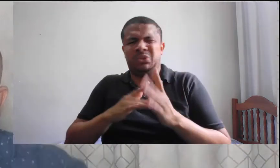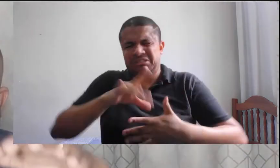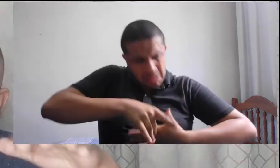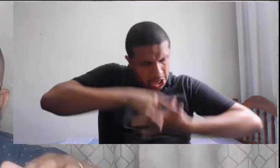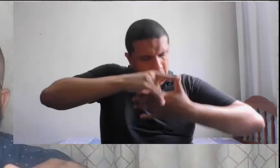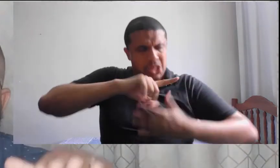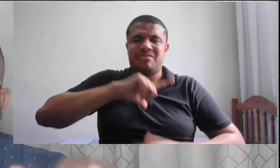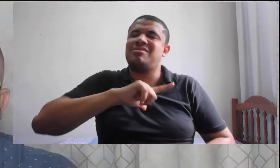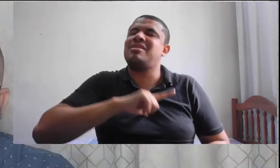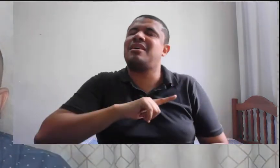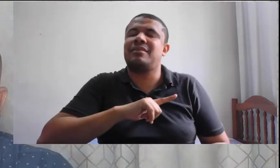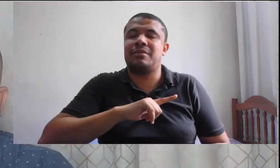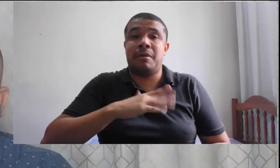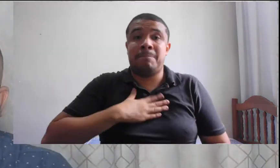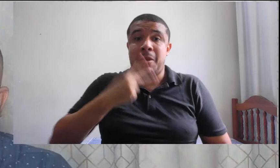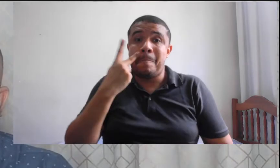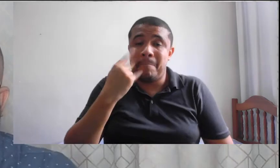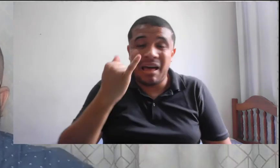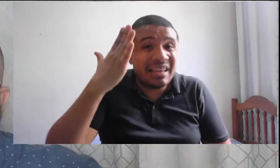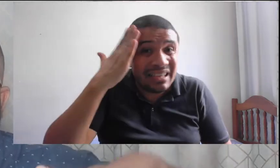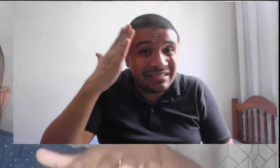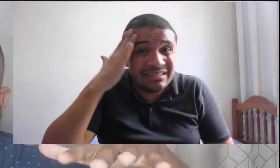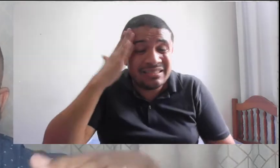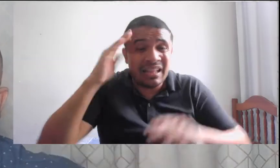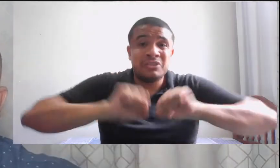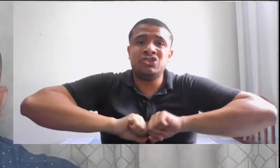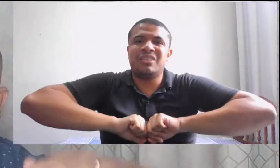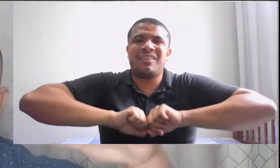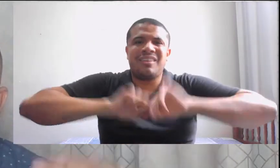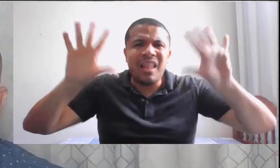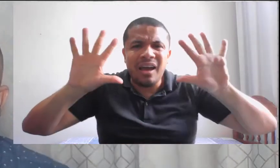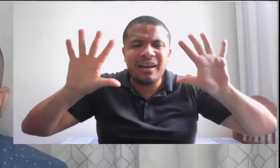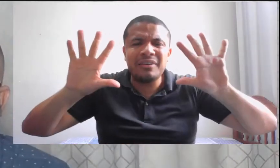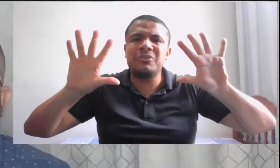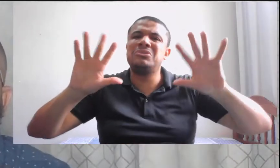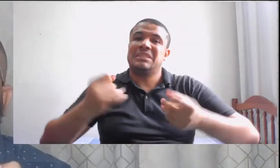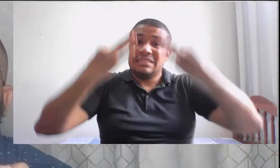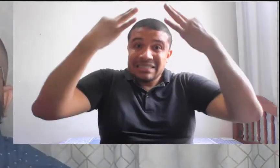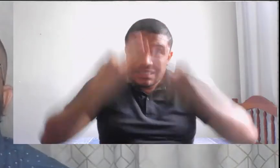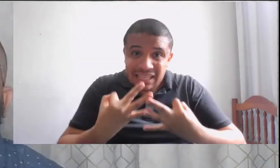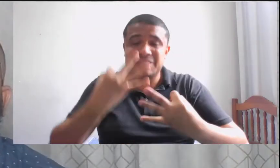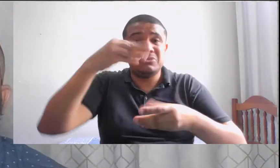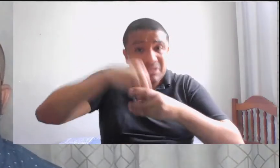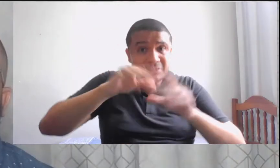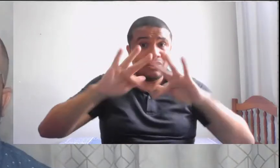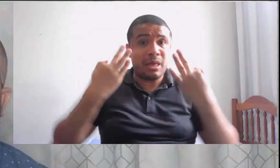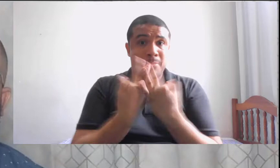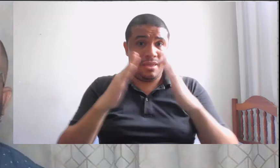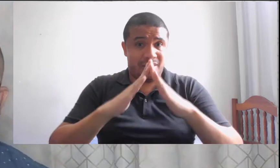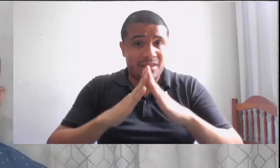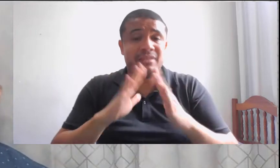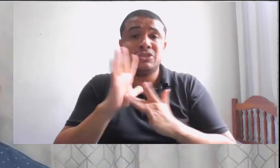O Pai agora entende que a glória do Senhor está revelada, estabelecida, firmada dentro da sua casa.